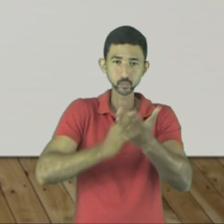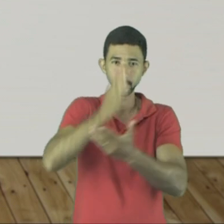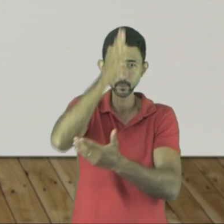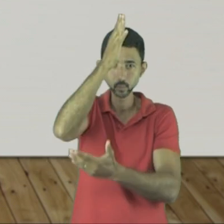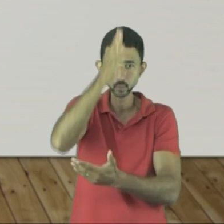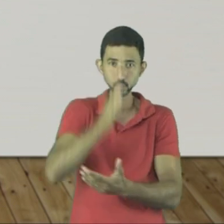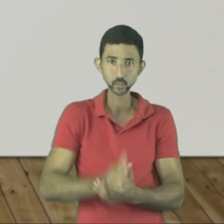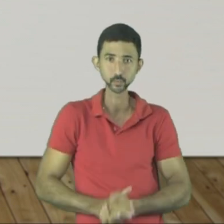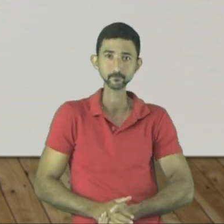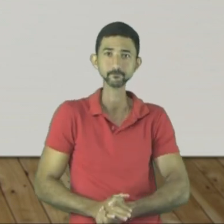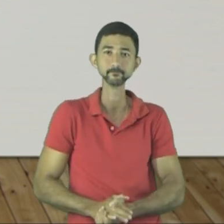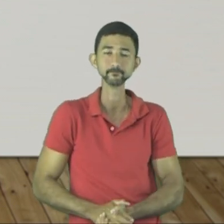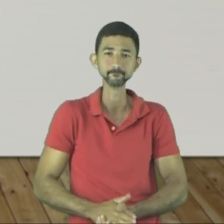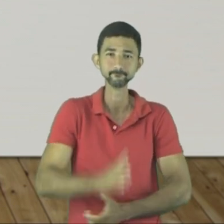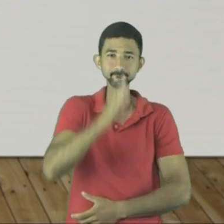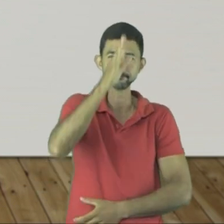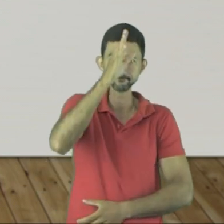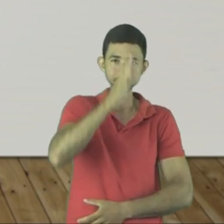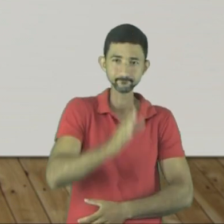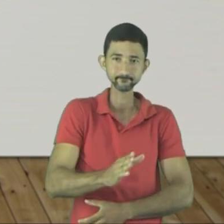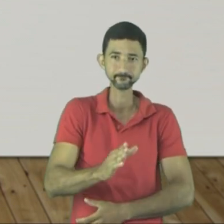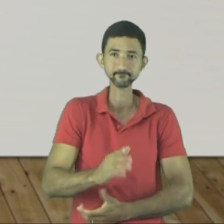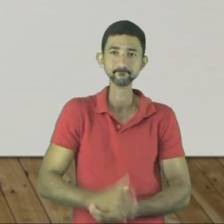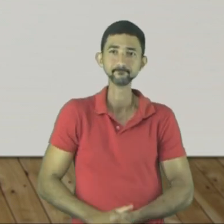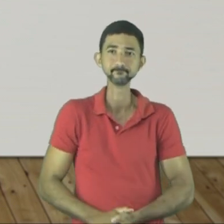aqui, à direita dele,